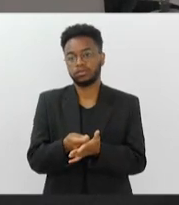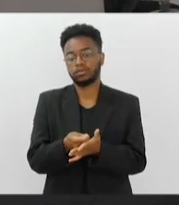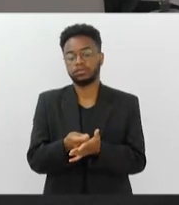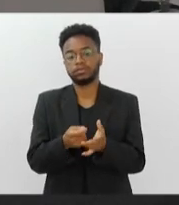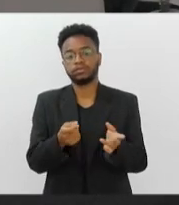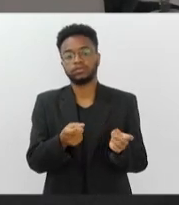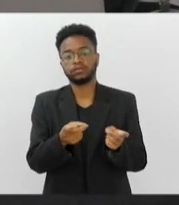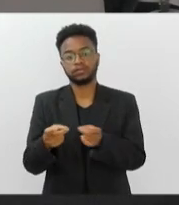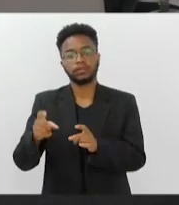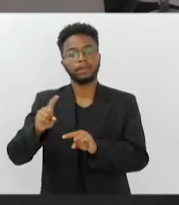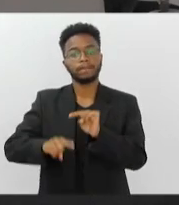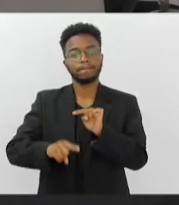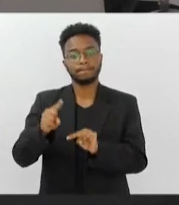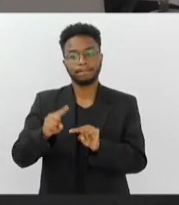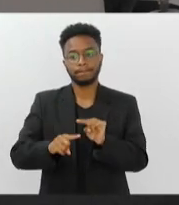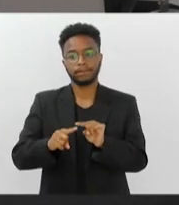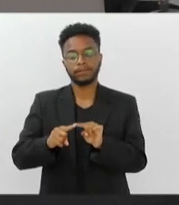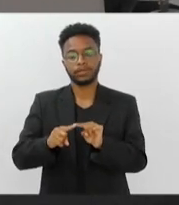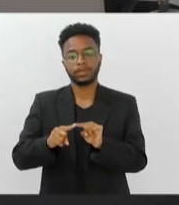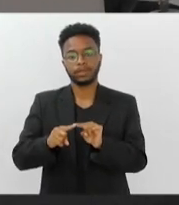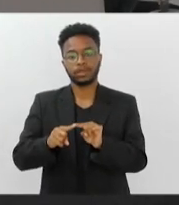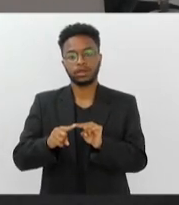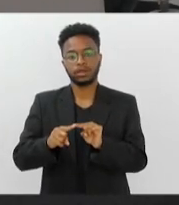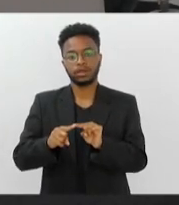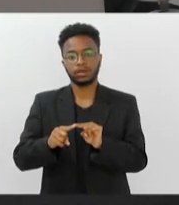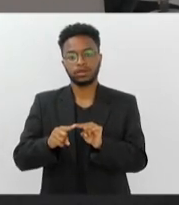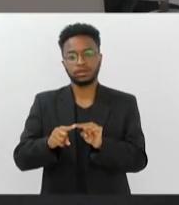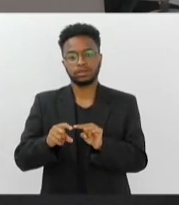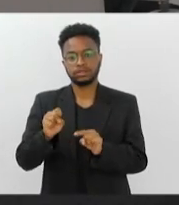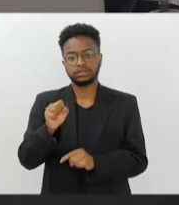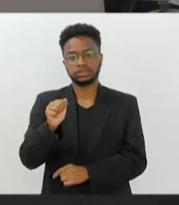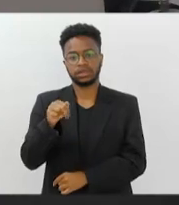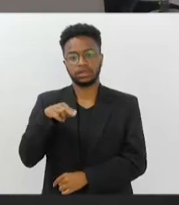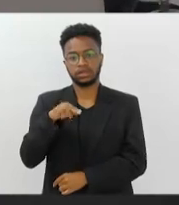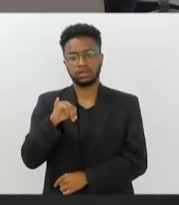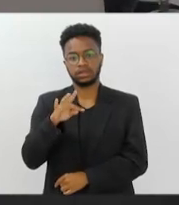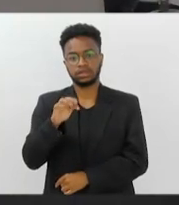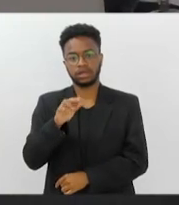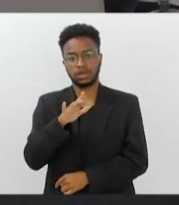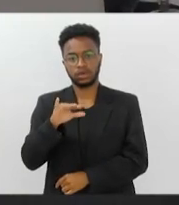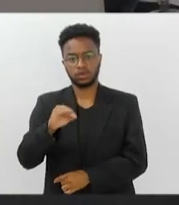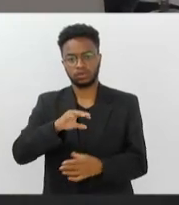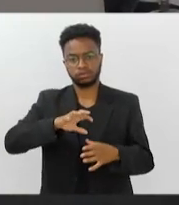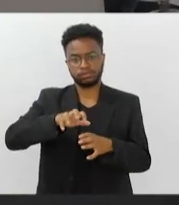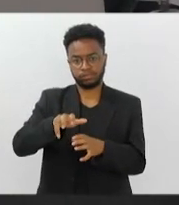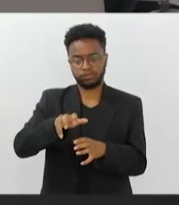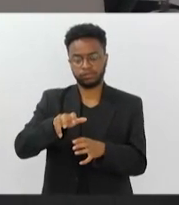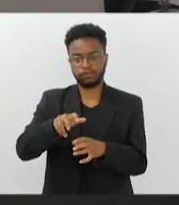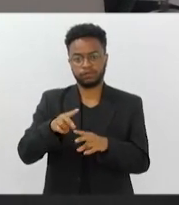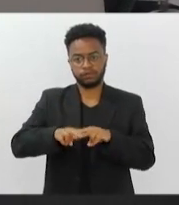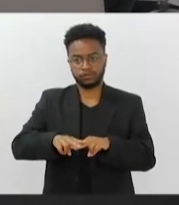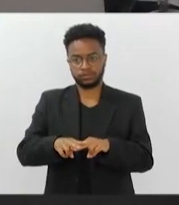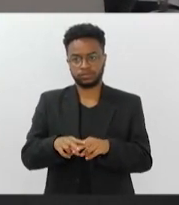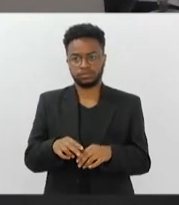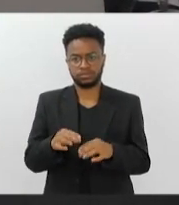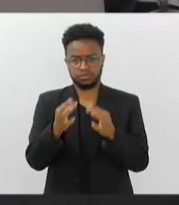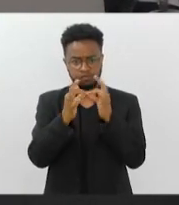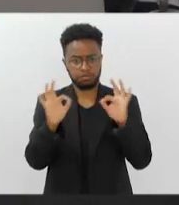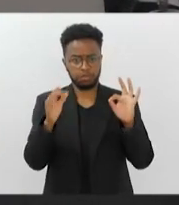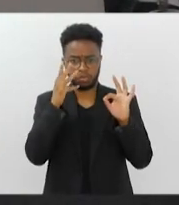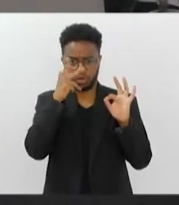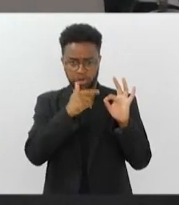comercialização de produtos saneantes domissanitários com a embalagem lacrada na forma que menciona. O título é